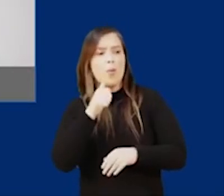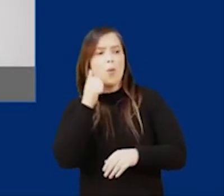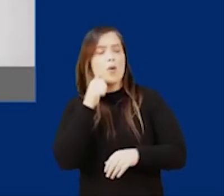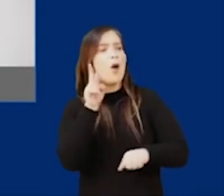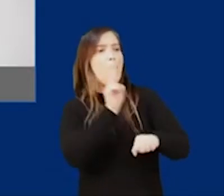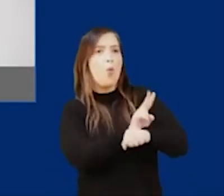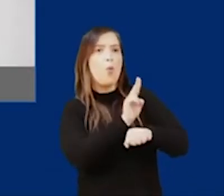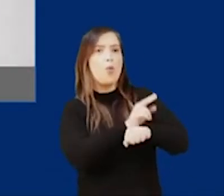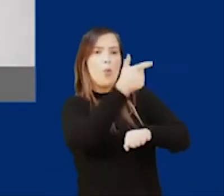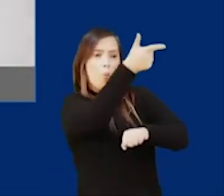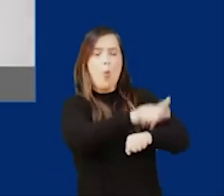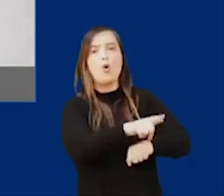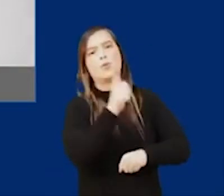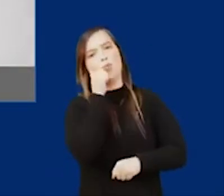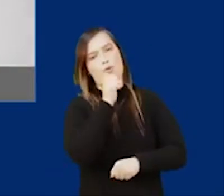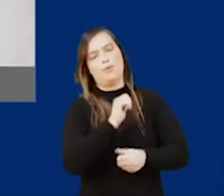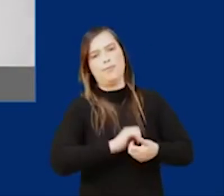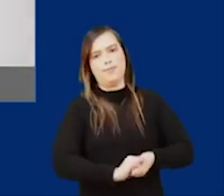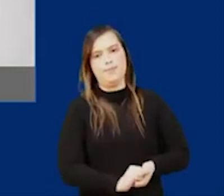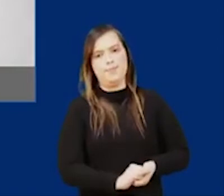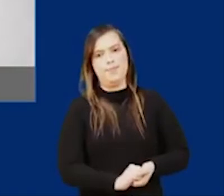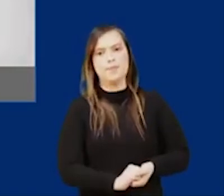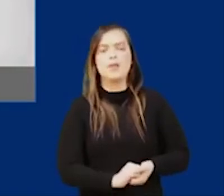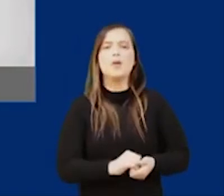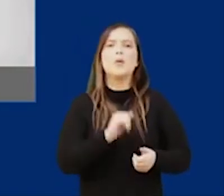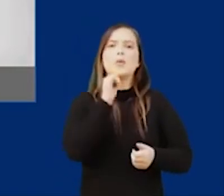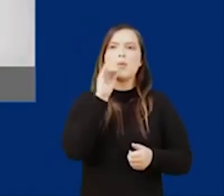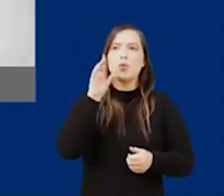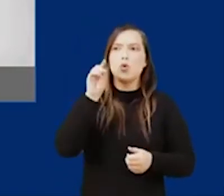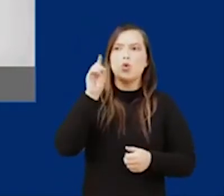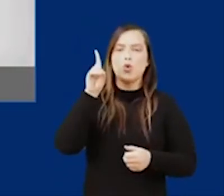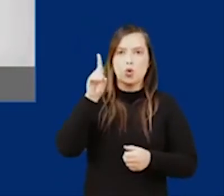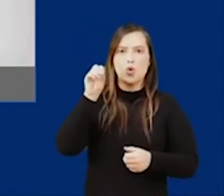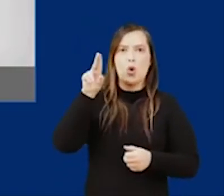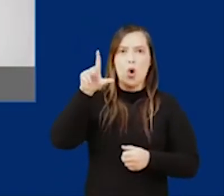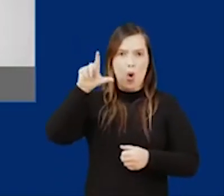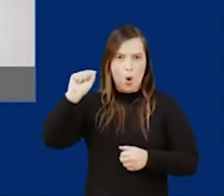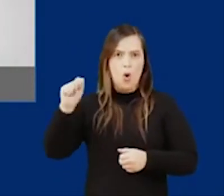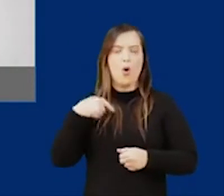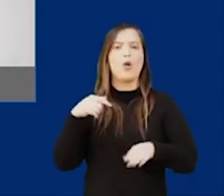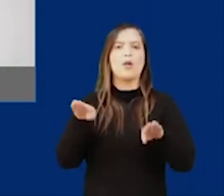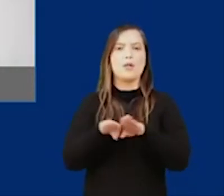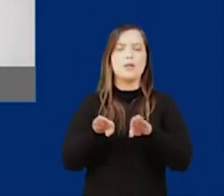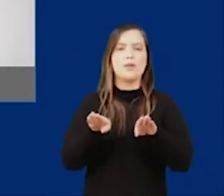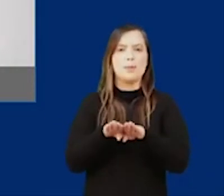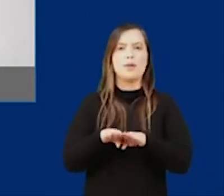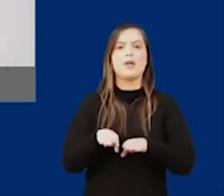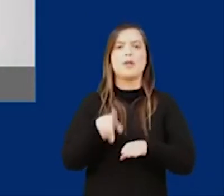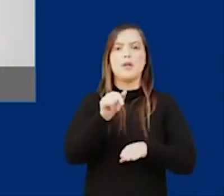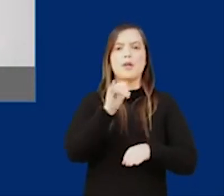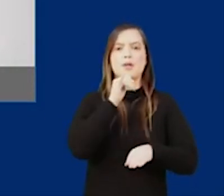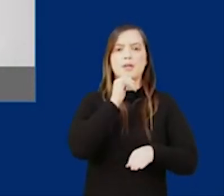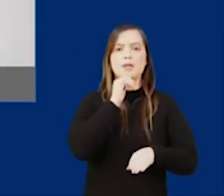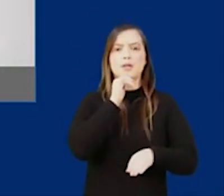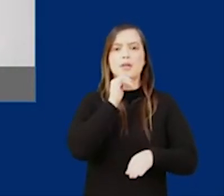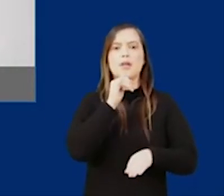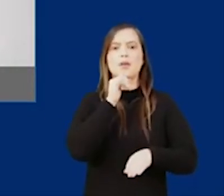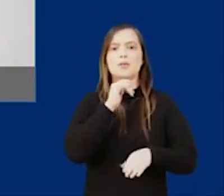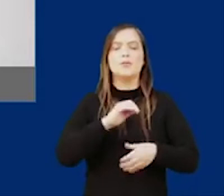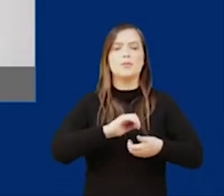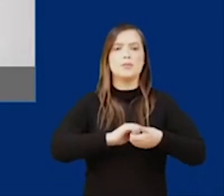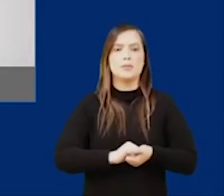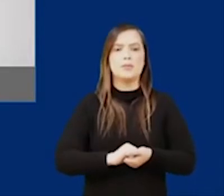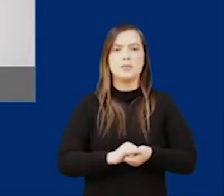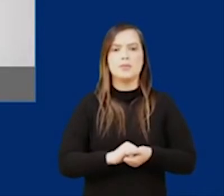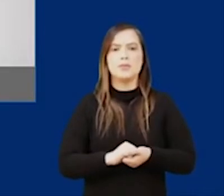outras mulheres, né, como doula aí, terapeuta, e uma mulher que atua dentro de comunidades